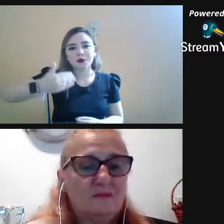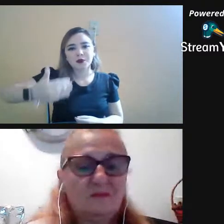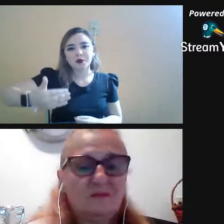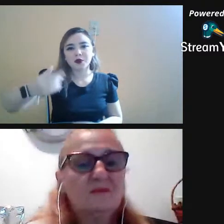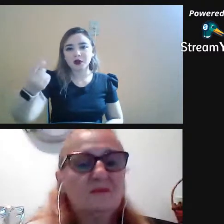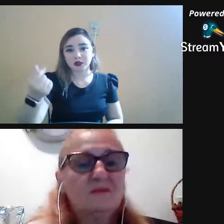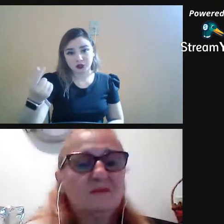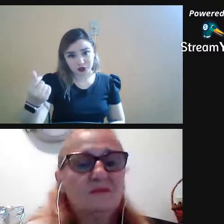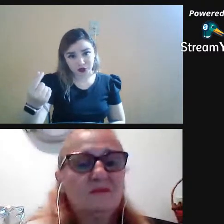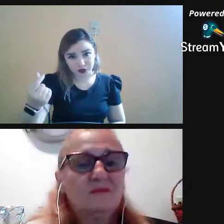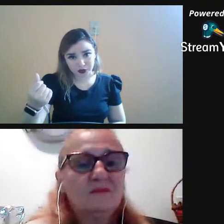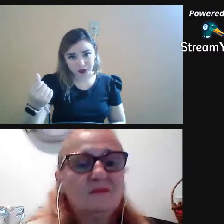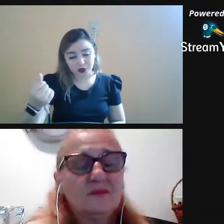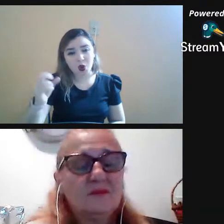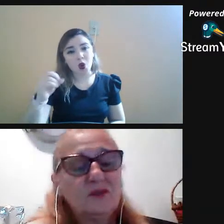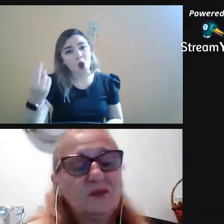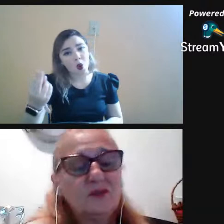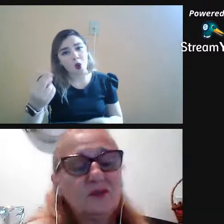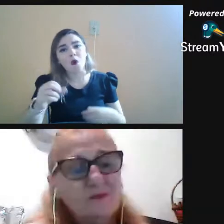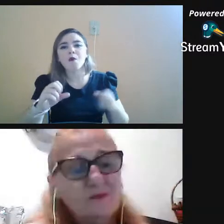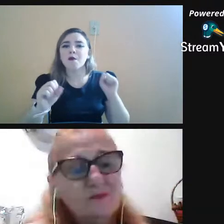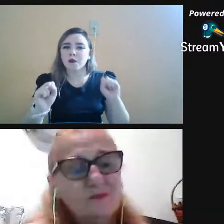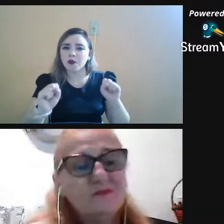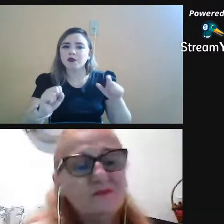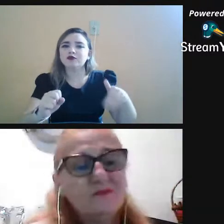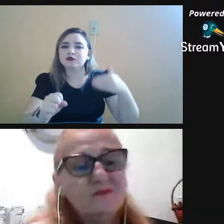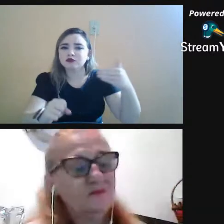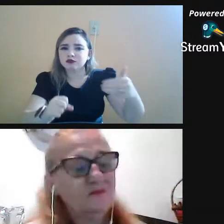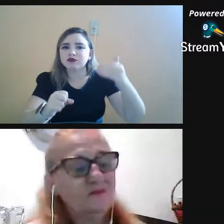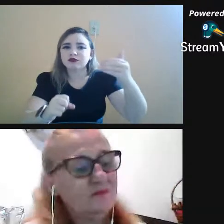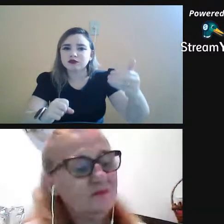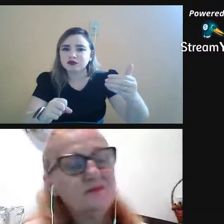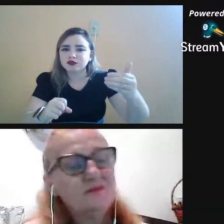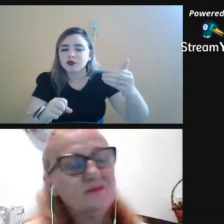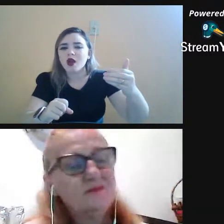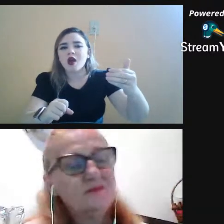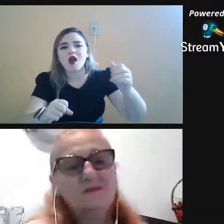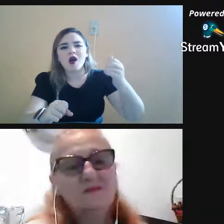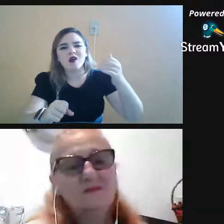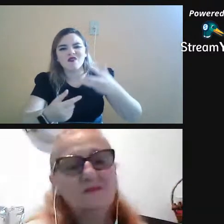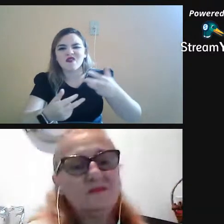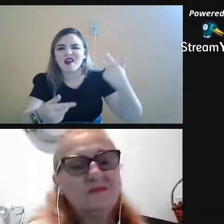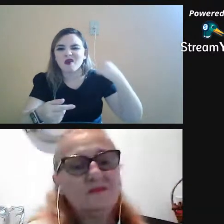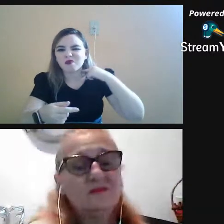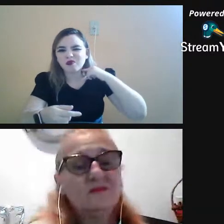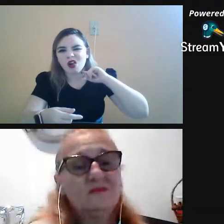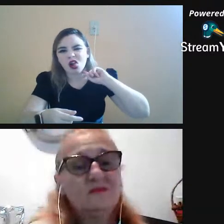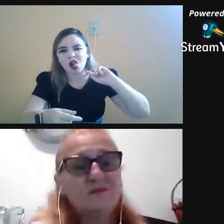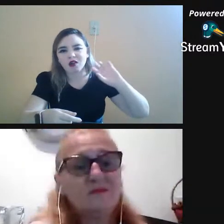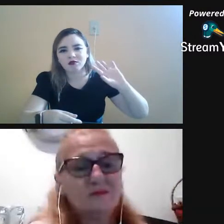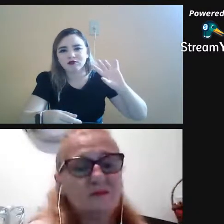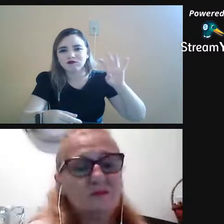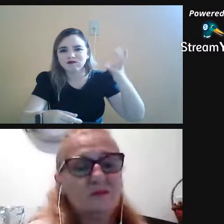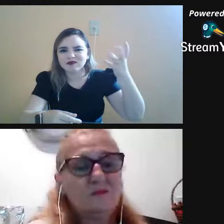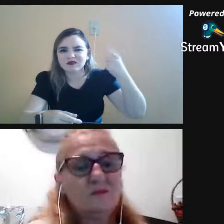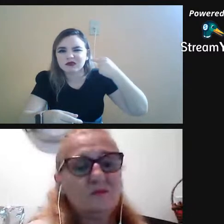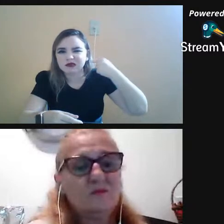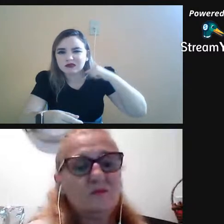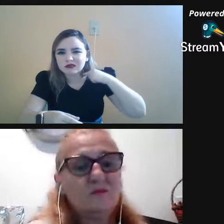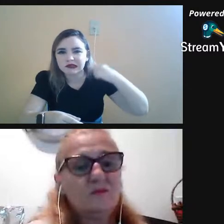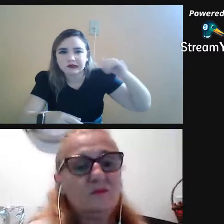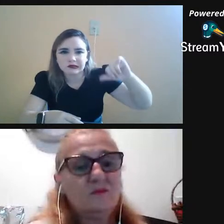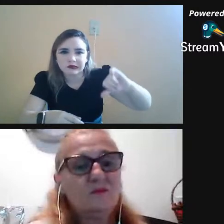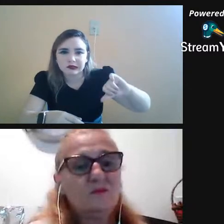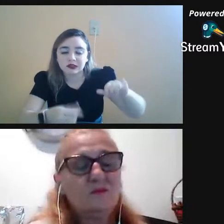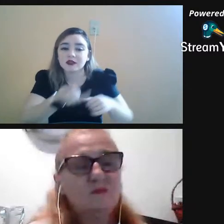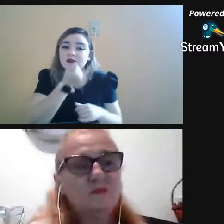dinheiro ou ele pode render poluição, dependendo de quem estiver